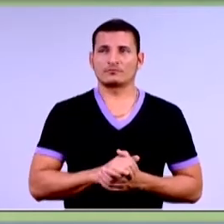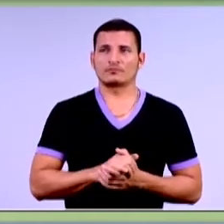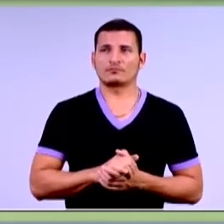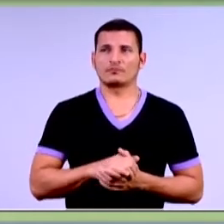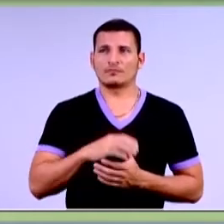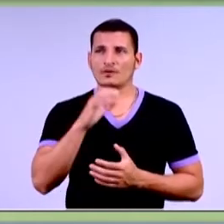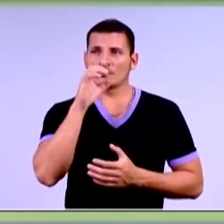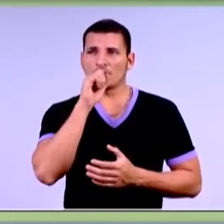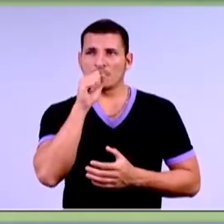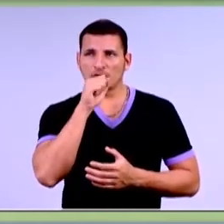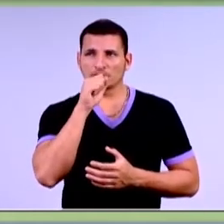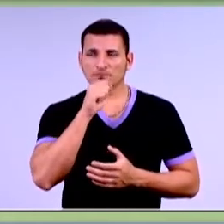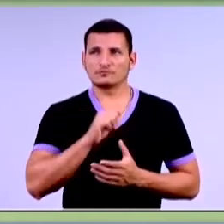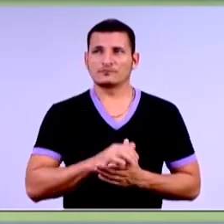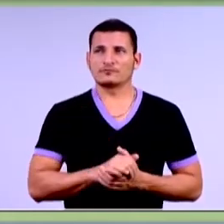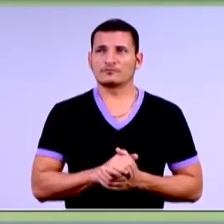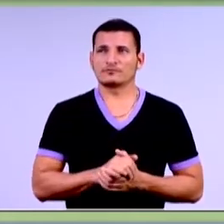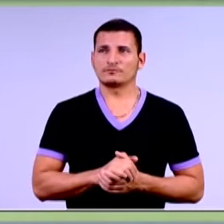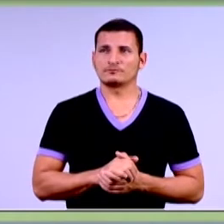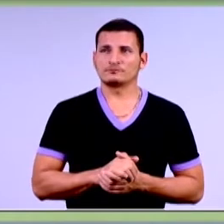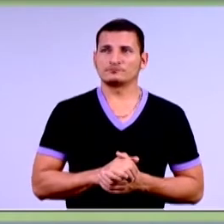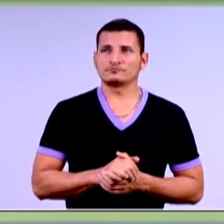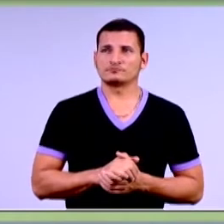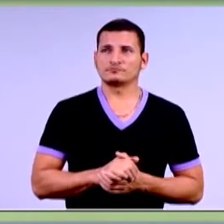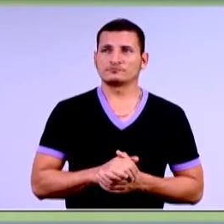laranja mais um exemplo aqui